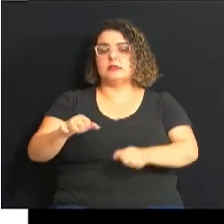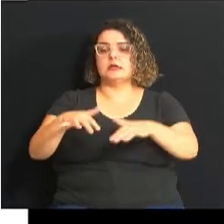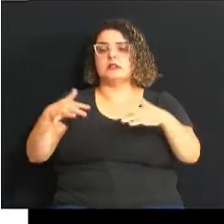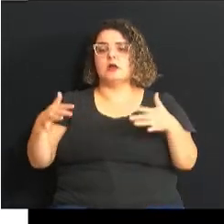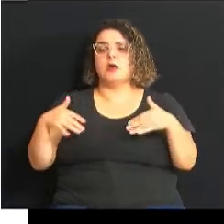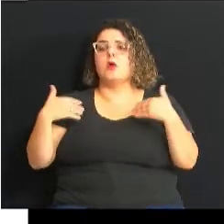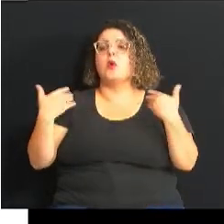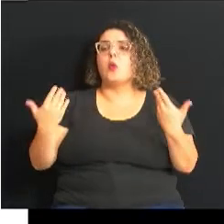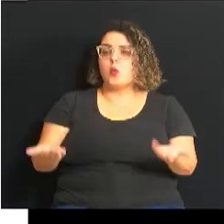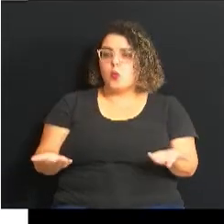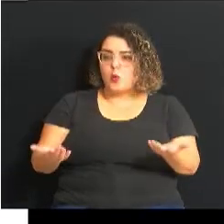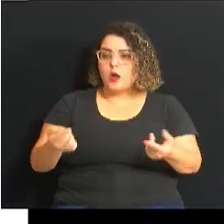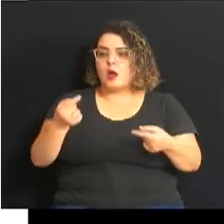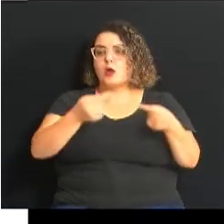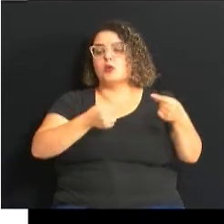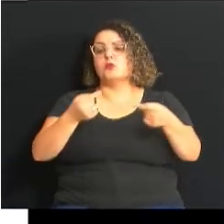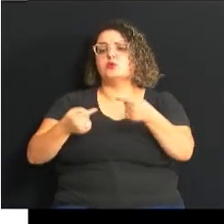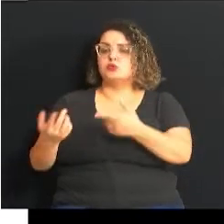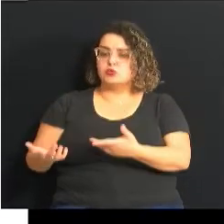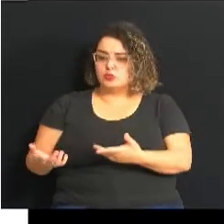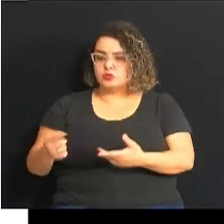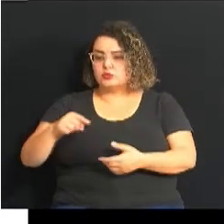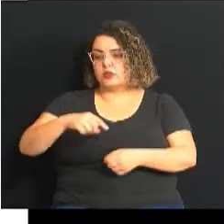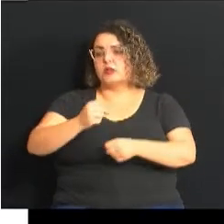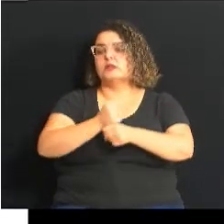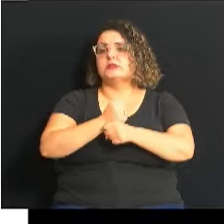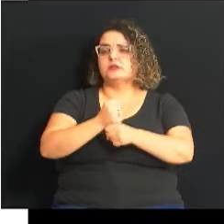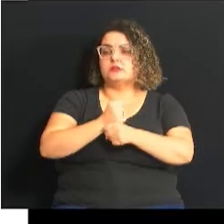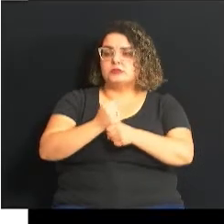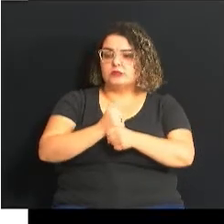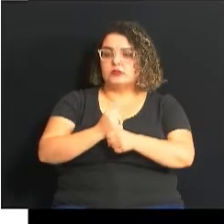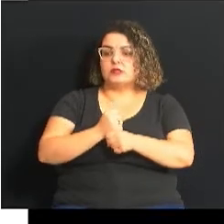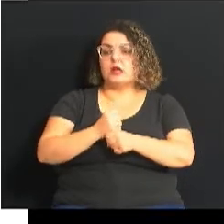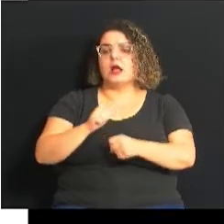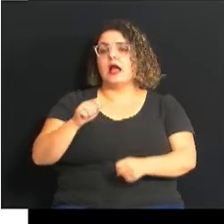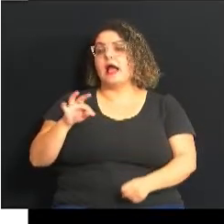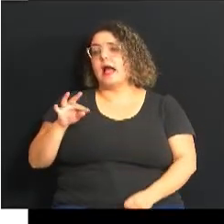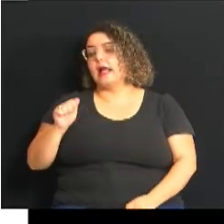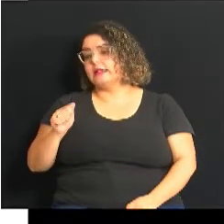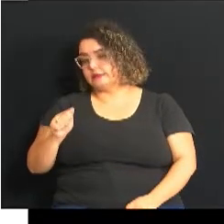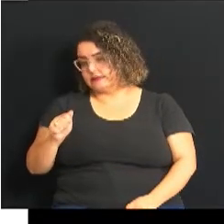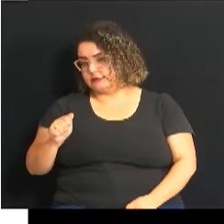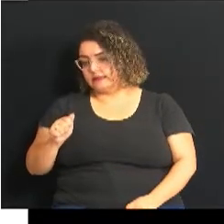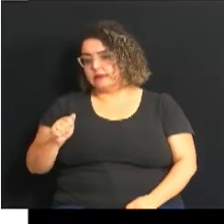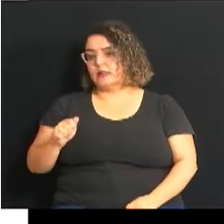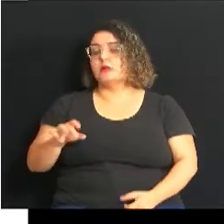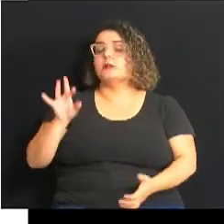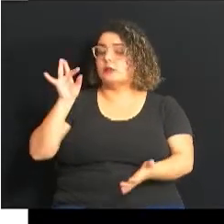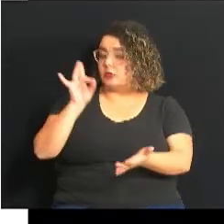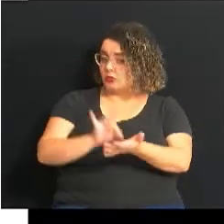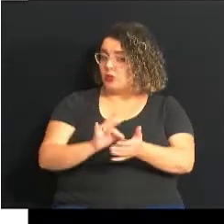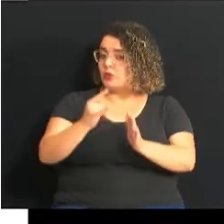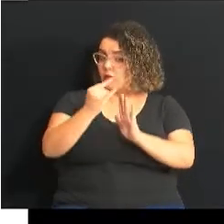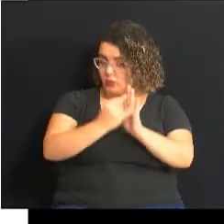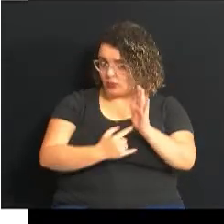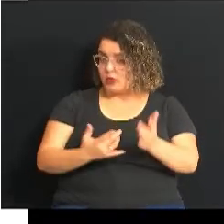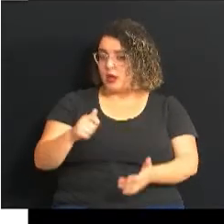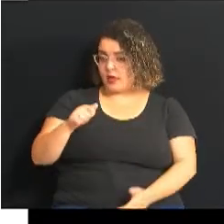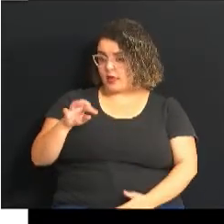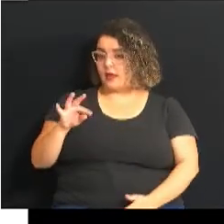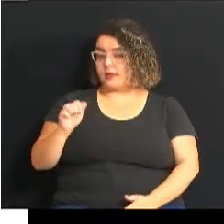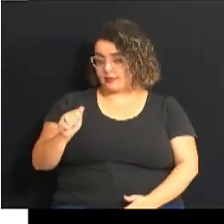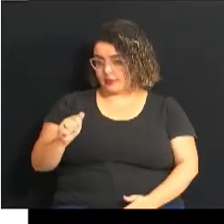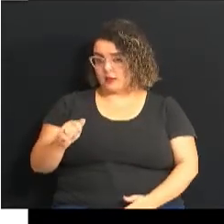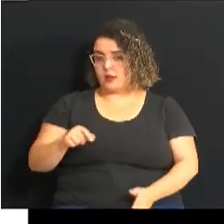foram discutidos nesse ano, atas das sessões, porque depois tem um documento oficial que é chamado ata, pesquisa